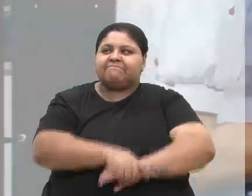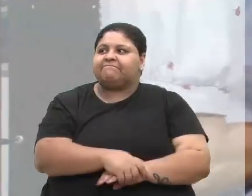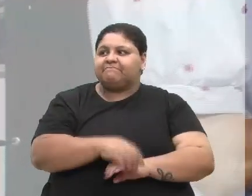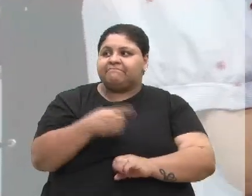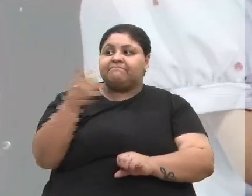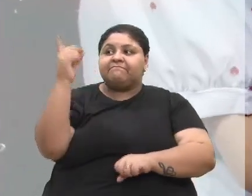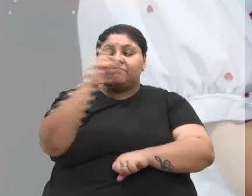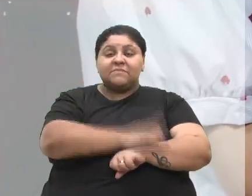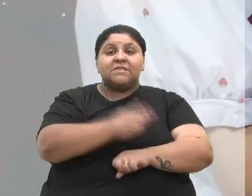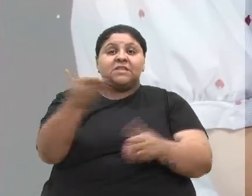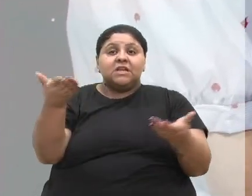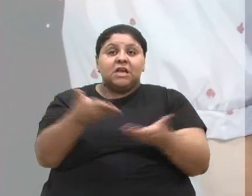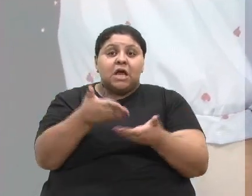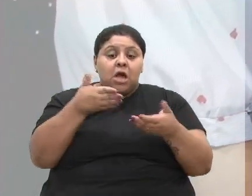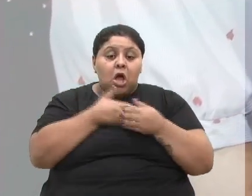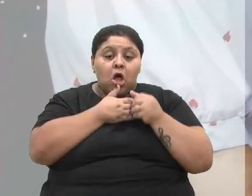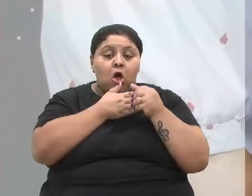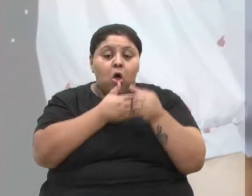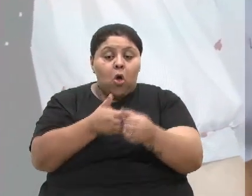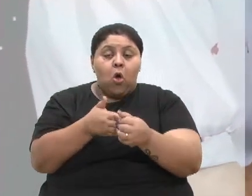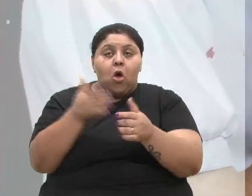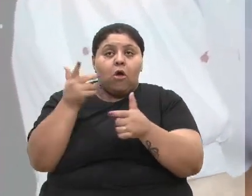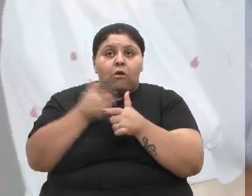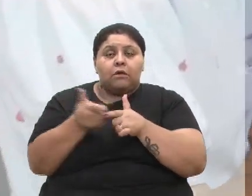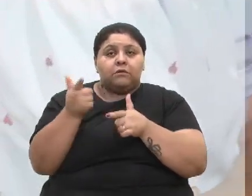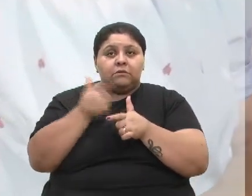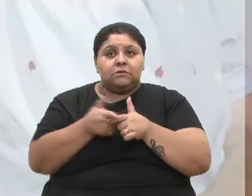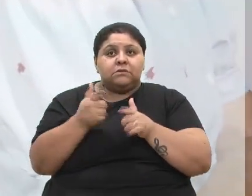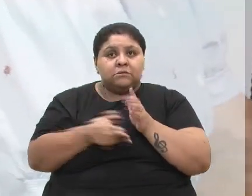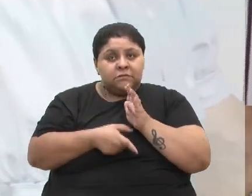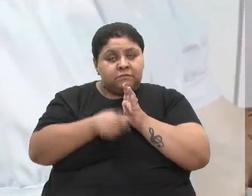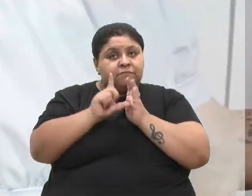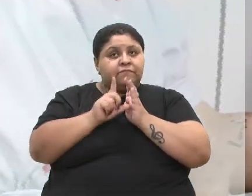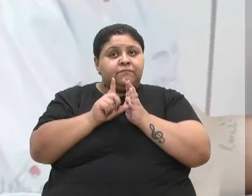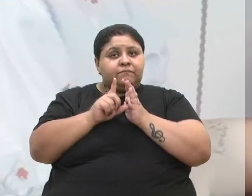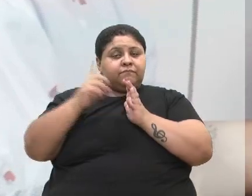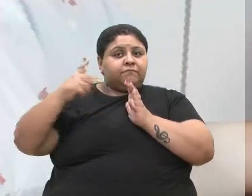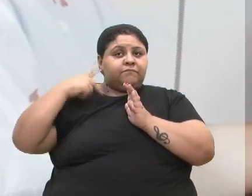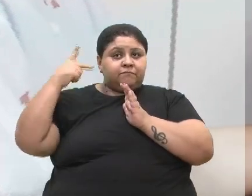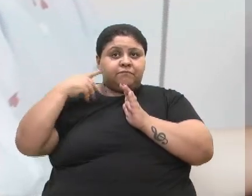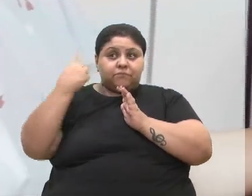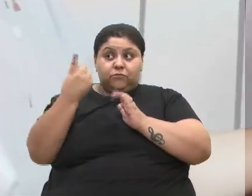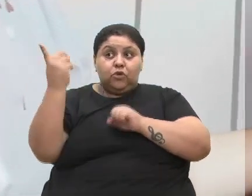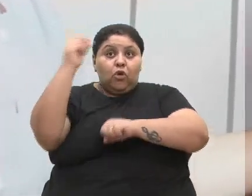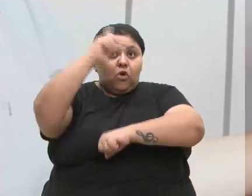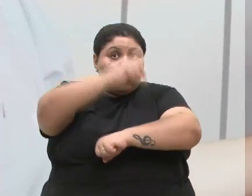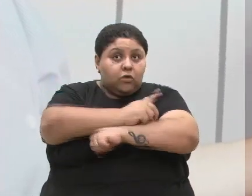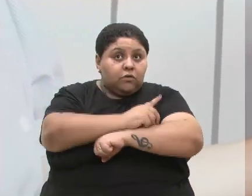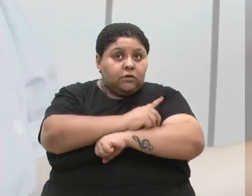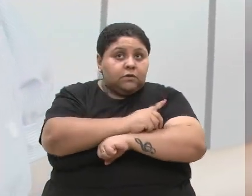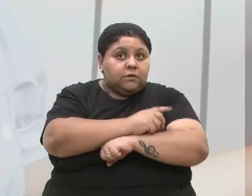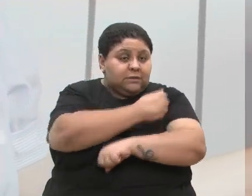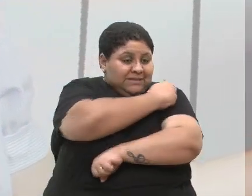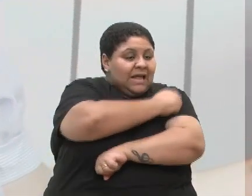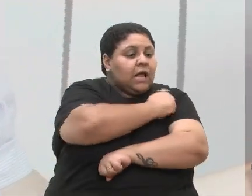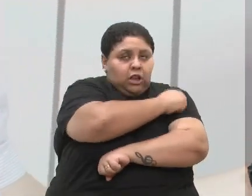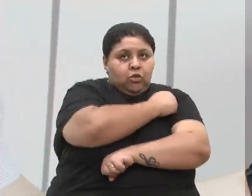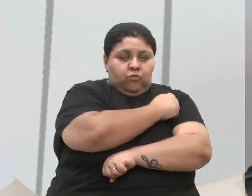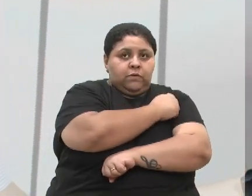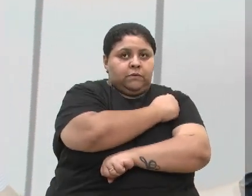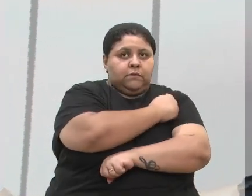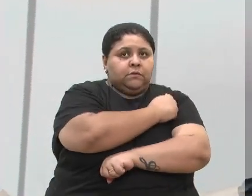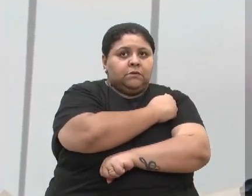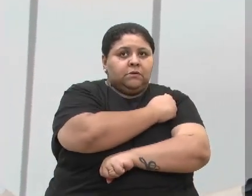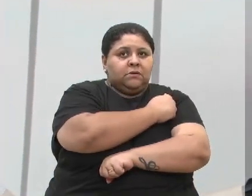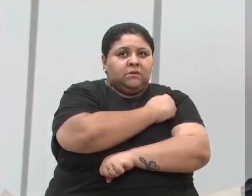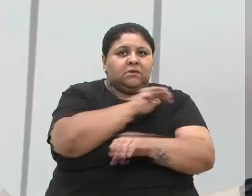Maria, eu estou acompanhando essa situação antes ainda do vereador por um dia da aluna.